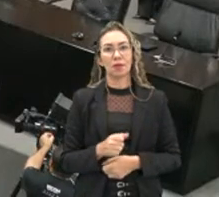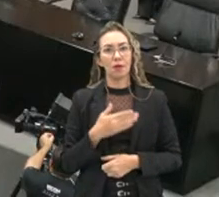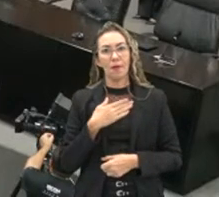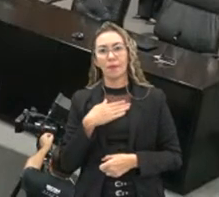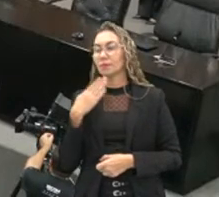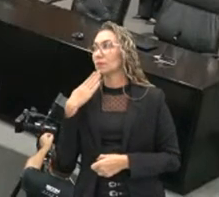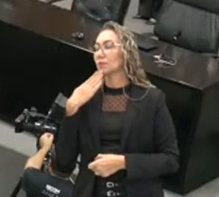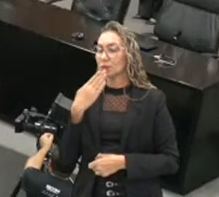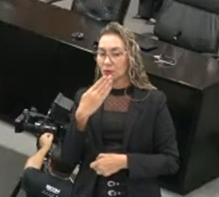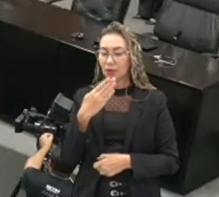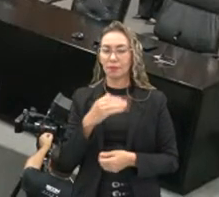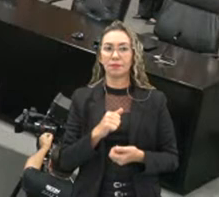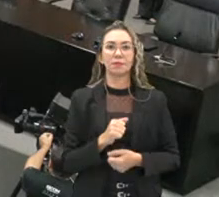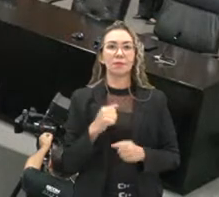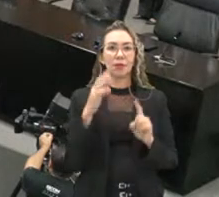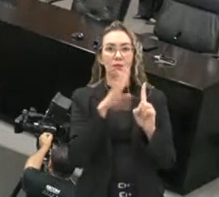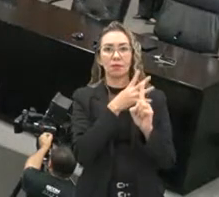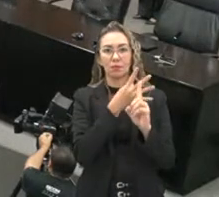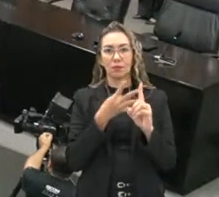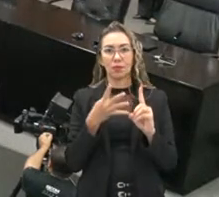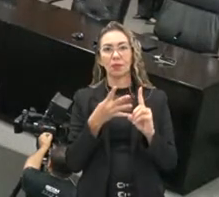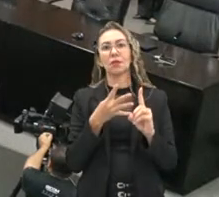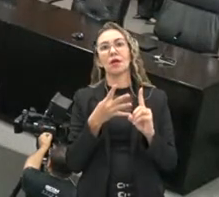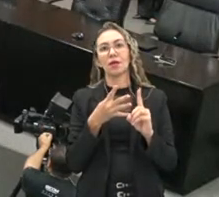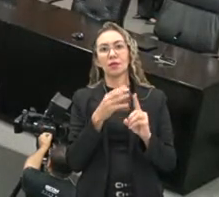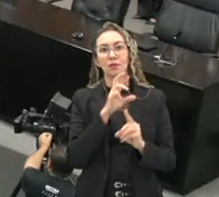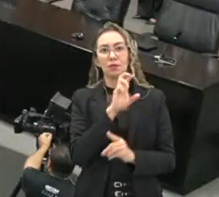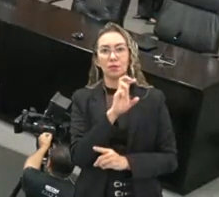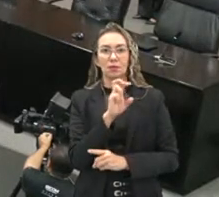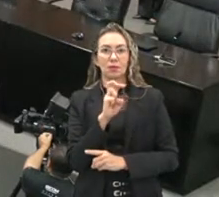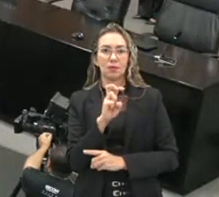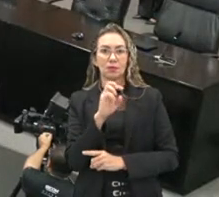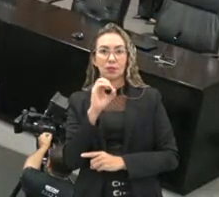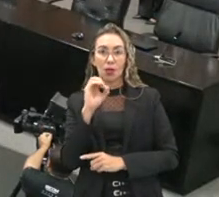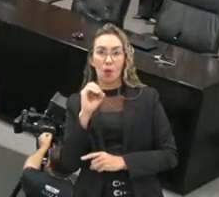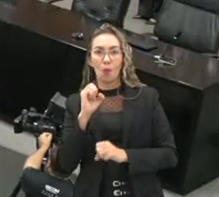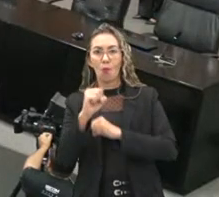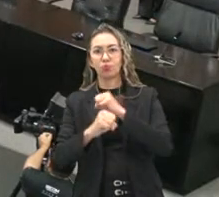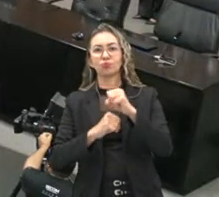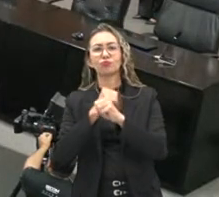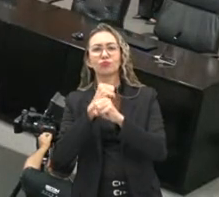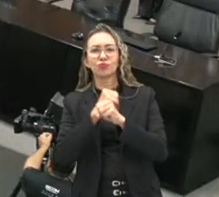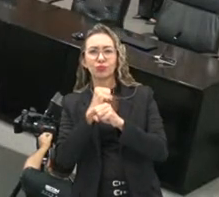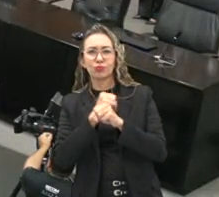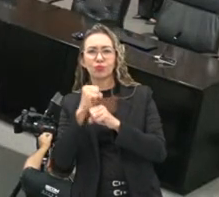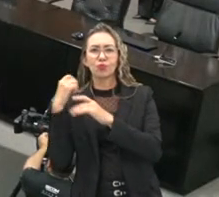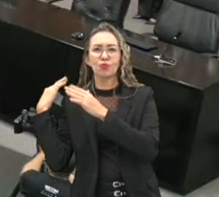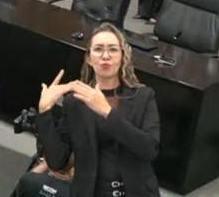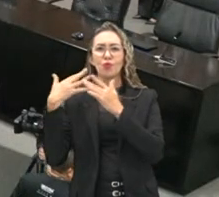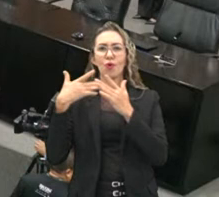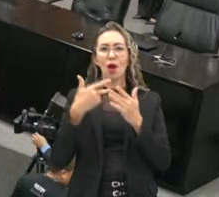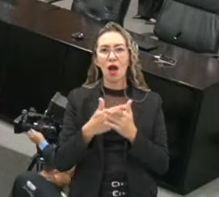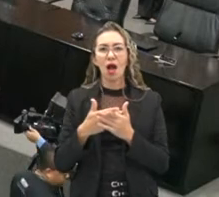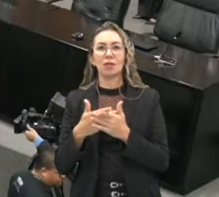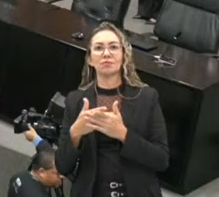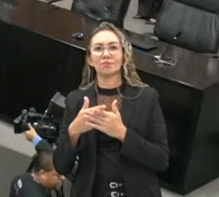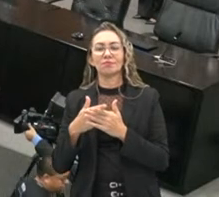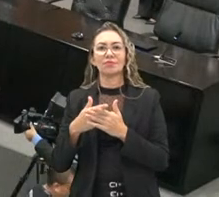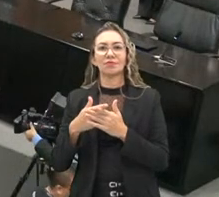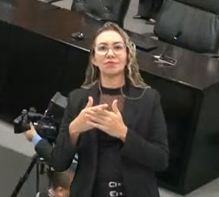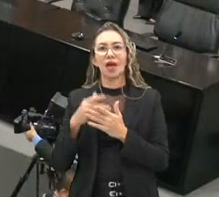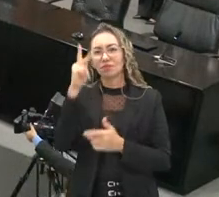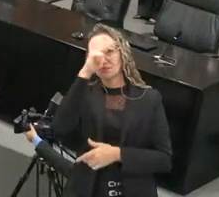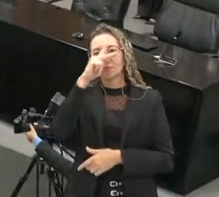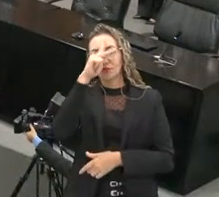requerida em homenagem aos 50 anos da memória do senador Filinto Miller,